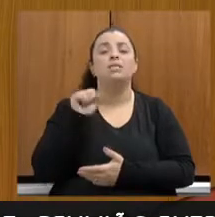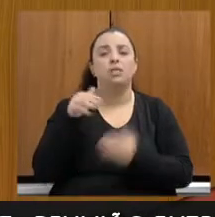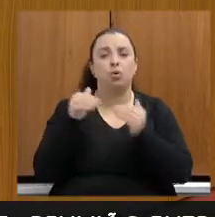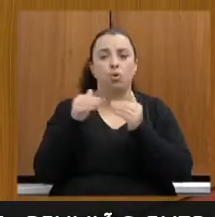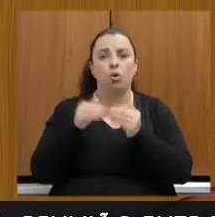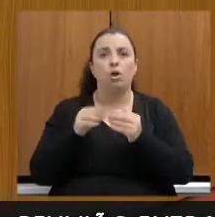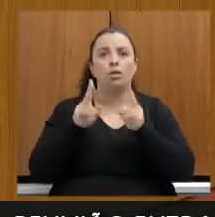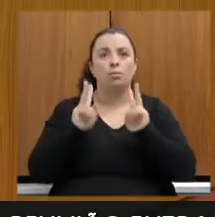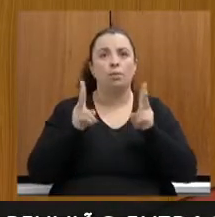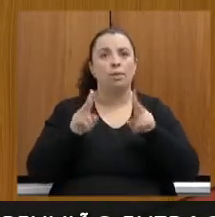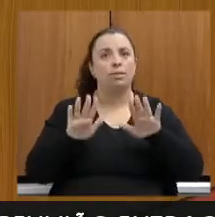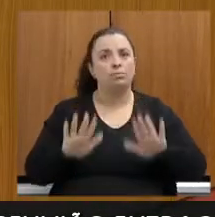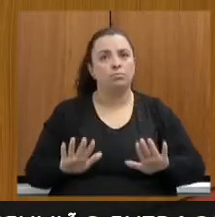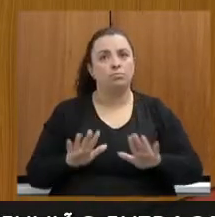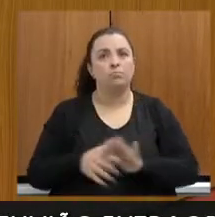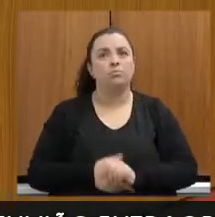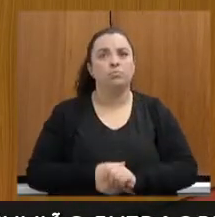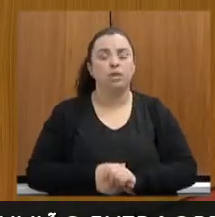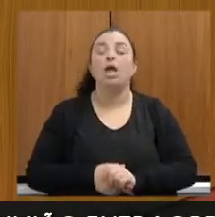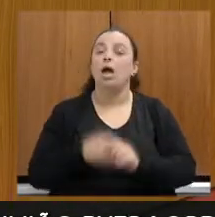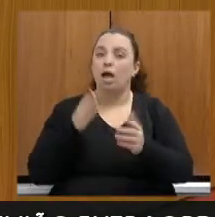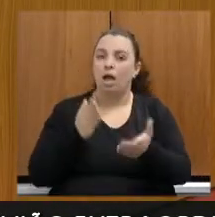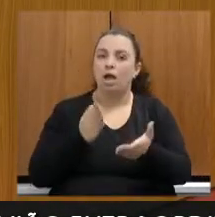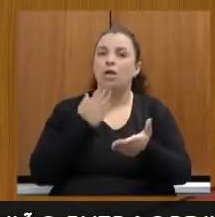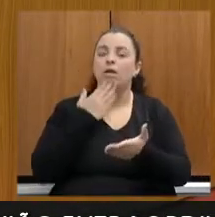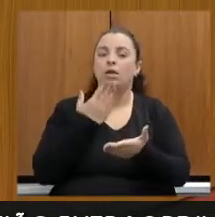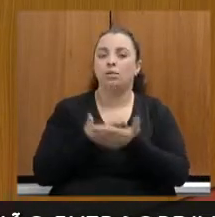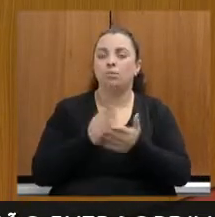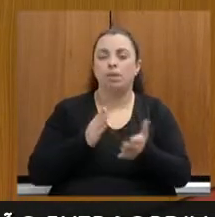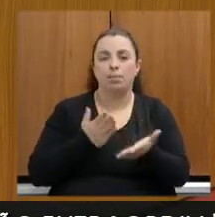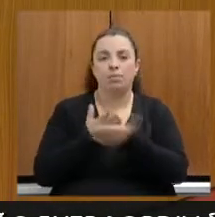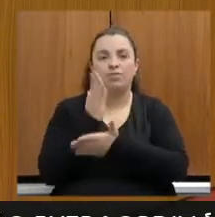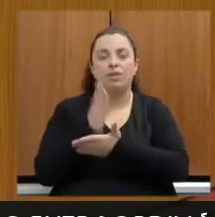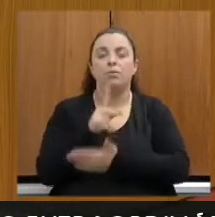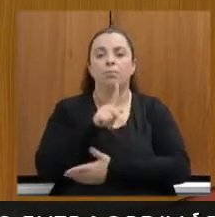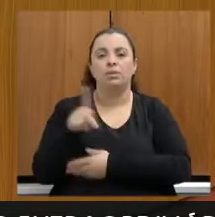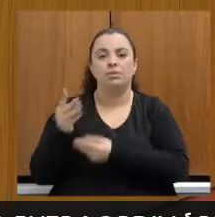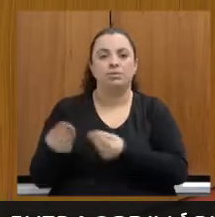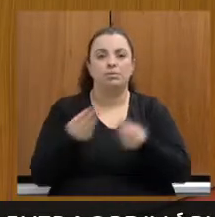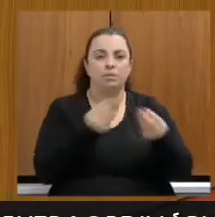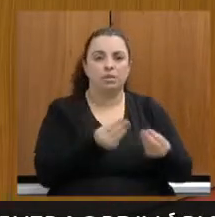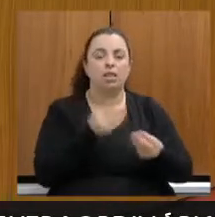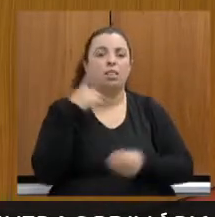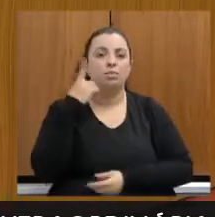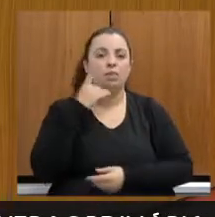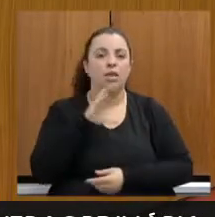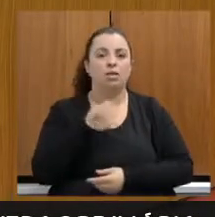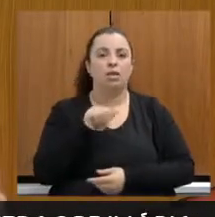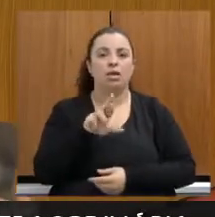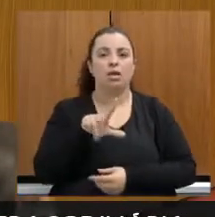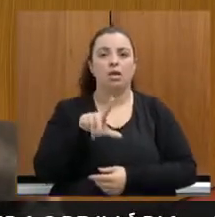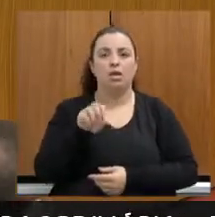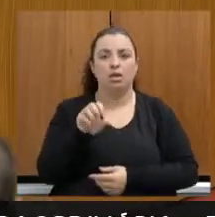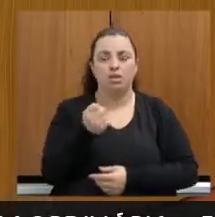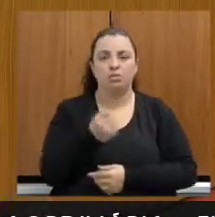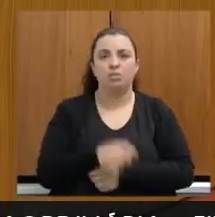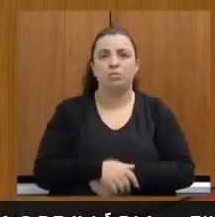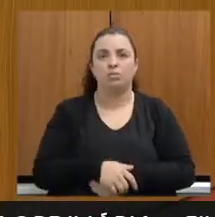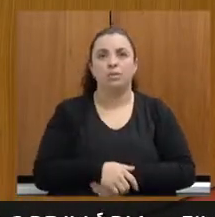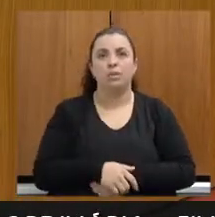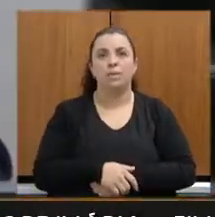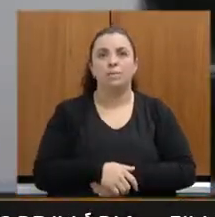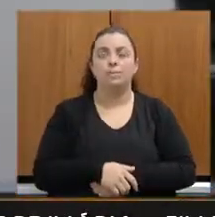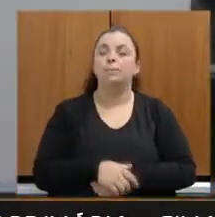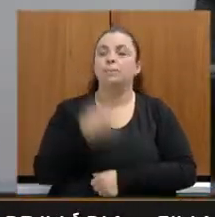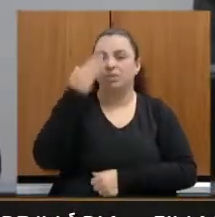se encontram aprovado o requerimento muito devolvo a presidência dos trabalhos o deputado Carlos Pimenta on e